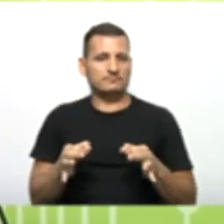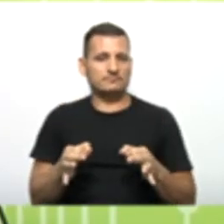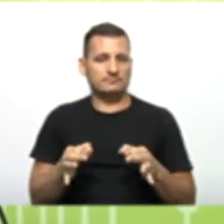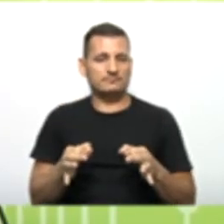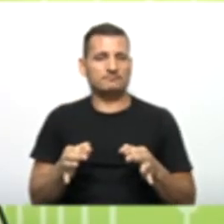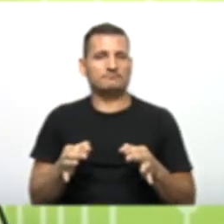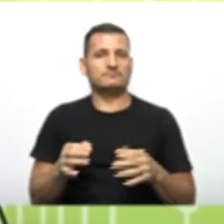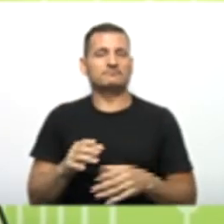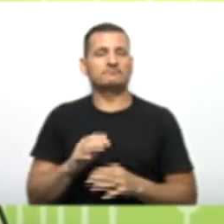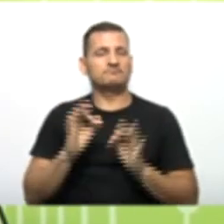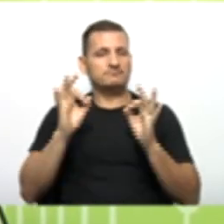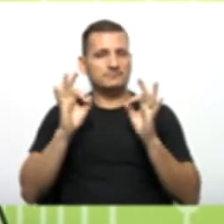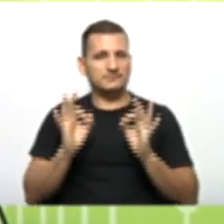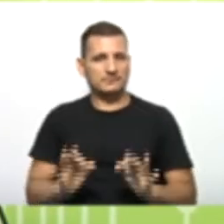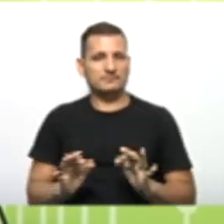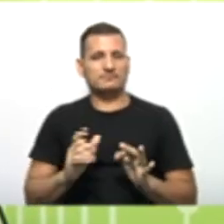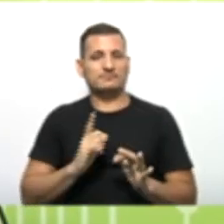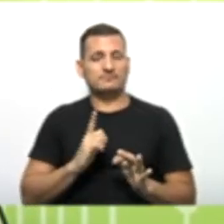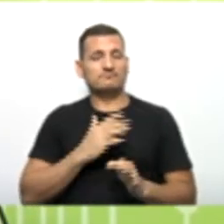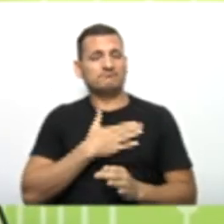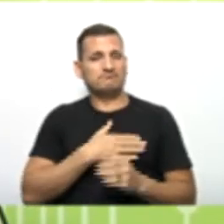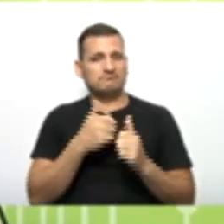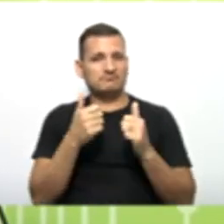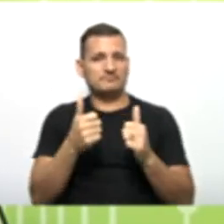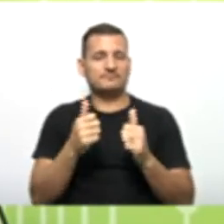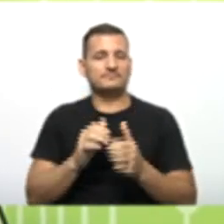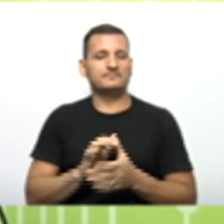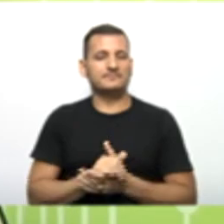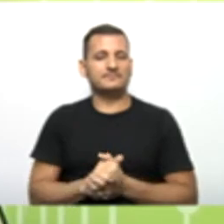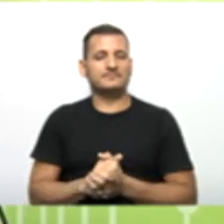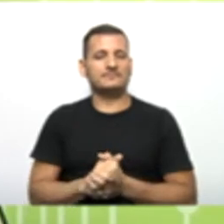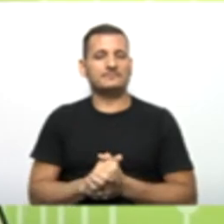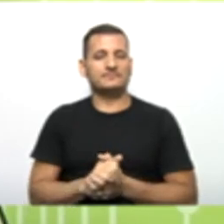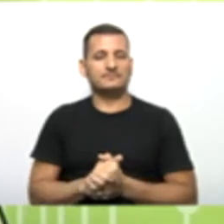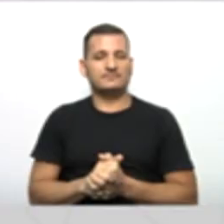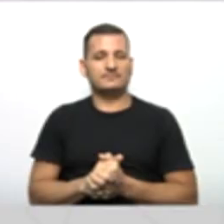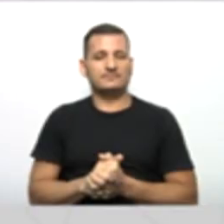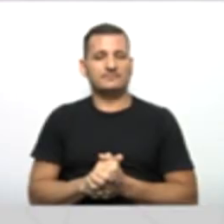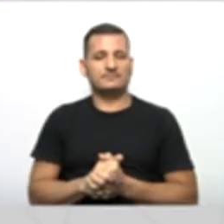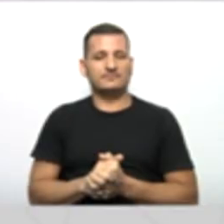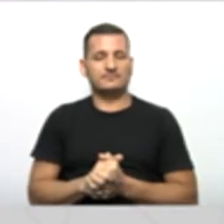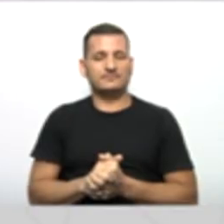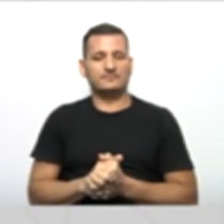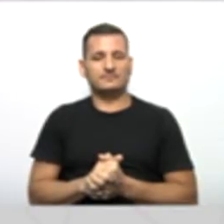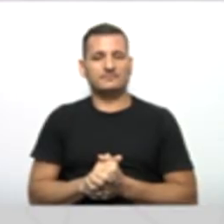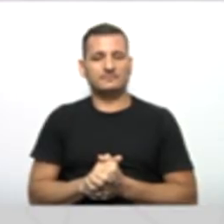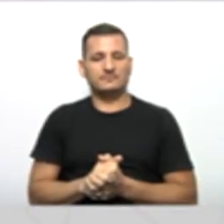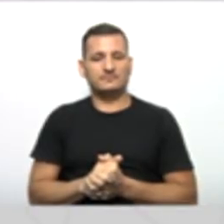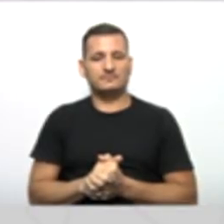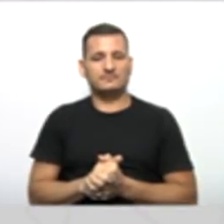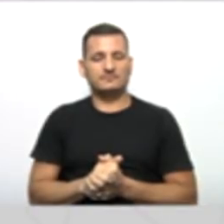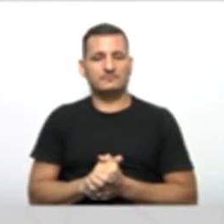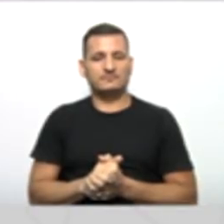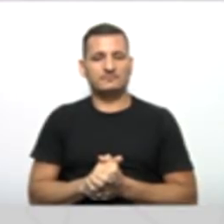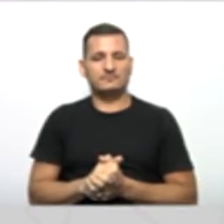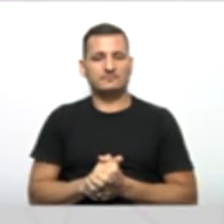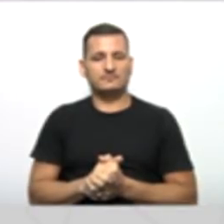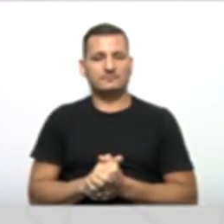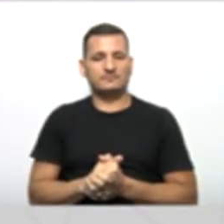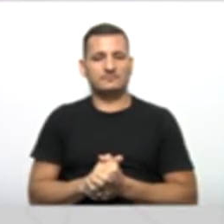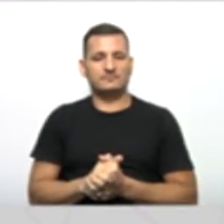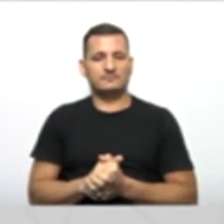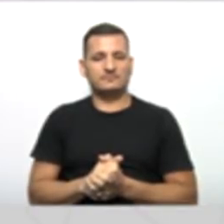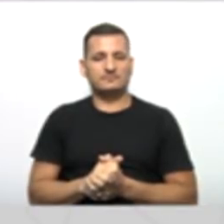certinho gentes daí eu gosto daí vamos ver aqui a justificativa na nossa tela então a